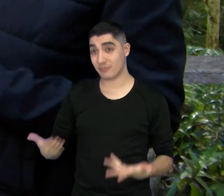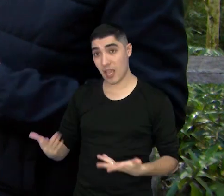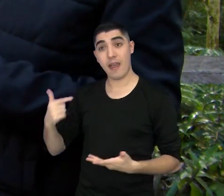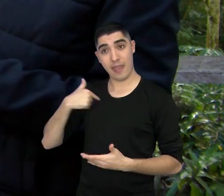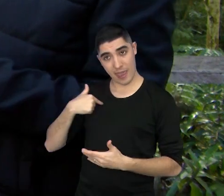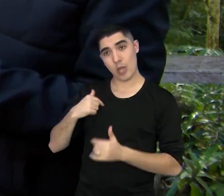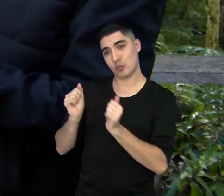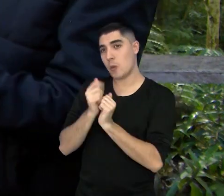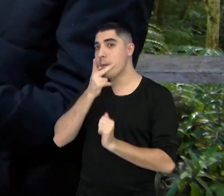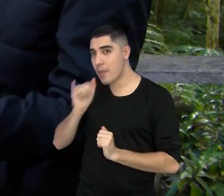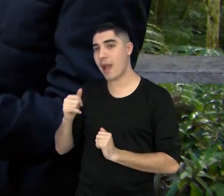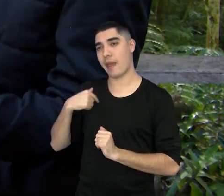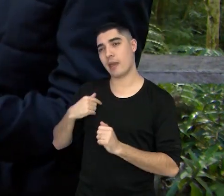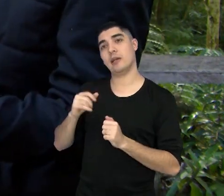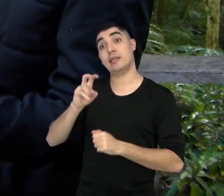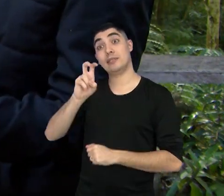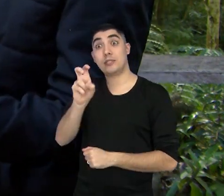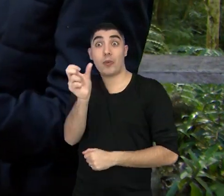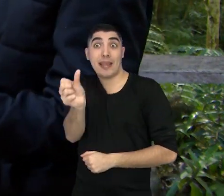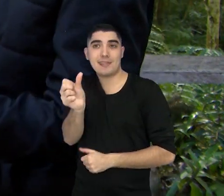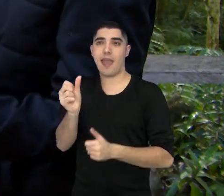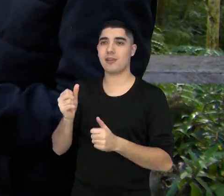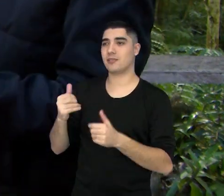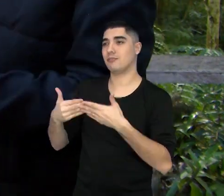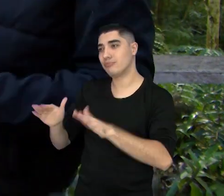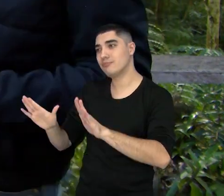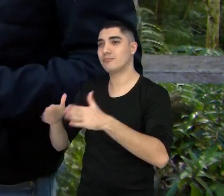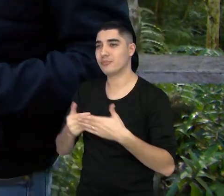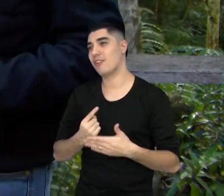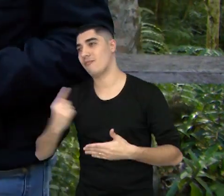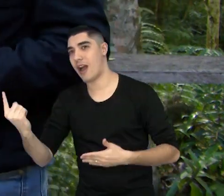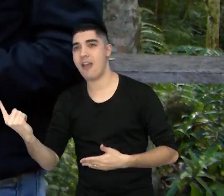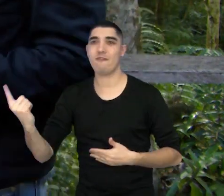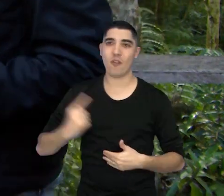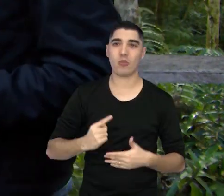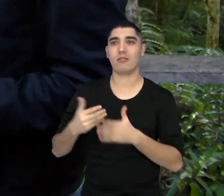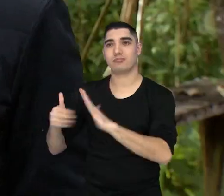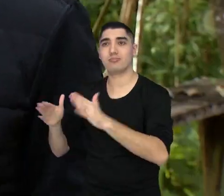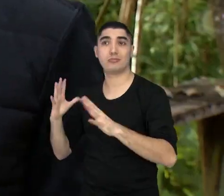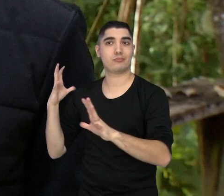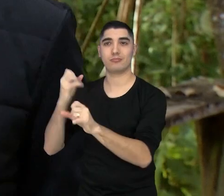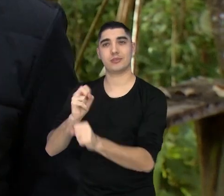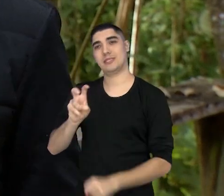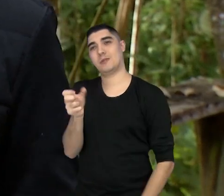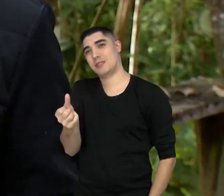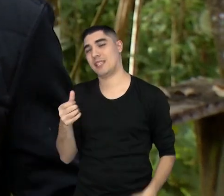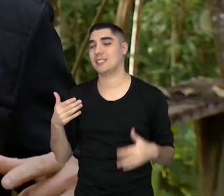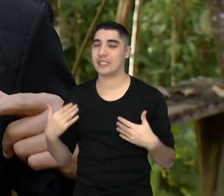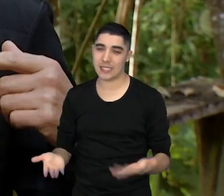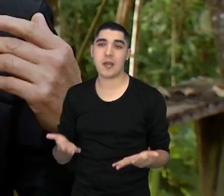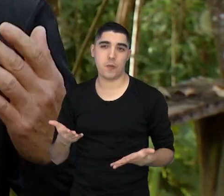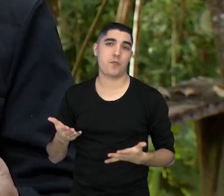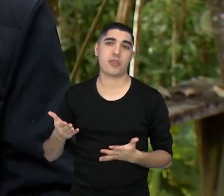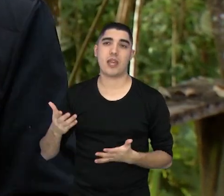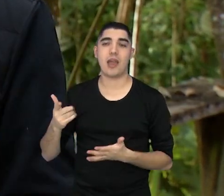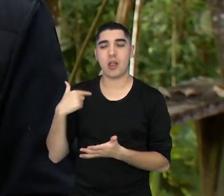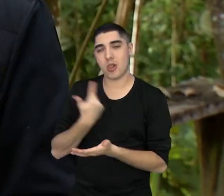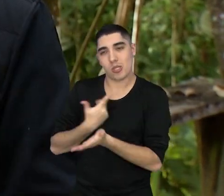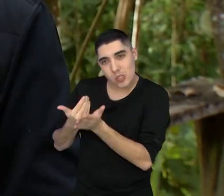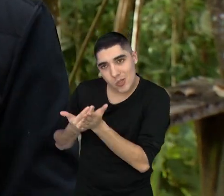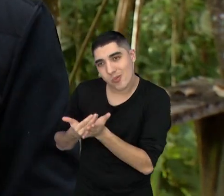pai aqui abrindo 56 porteiras, verdade? Sim, contando ida e volta. Então, aí nós